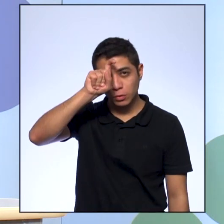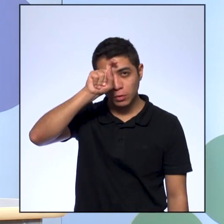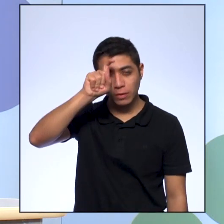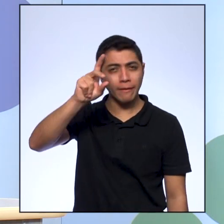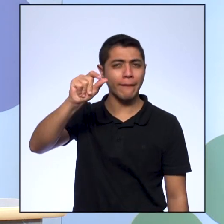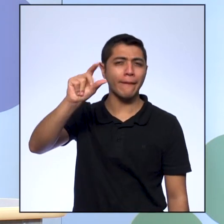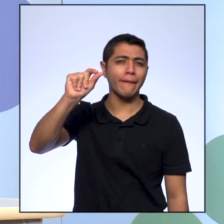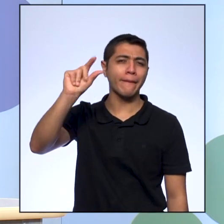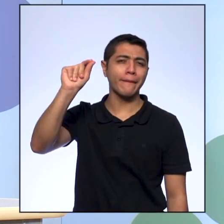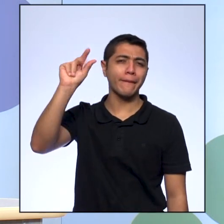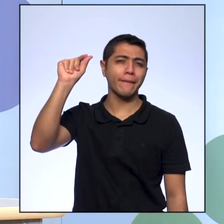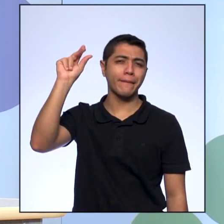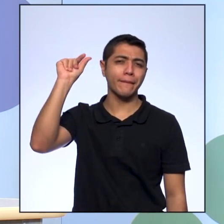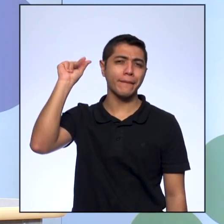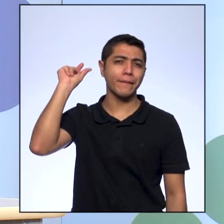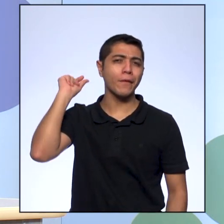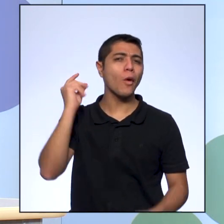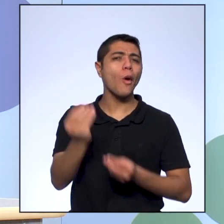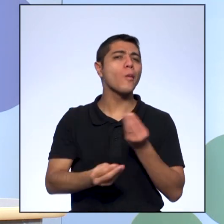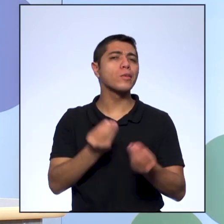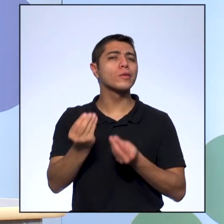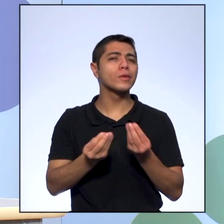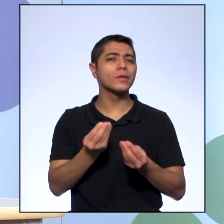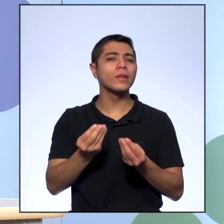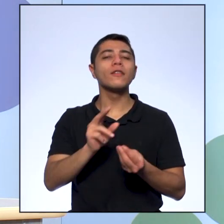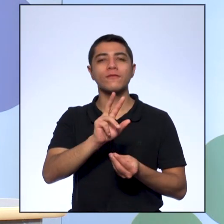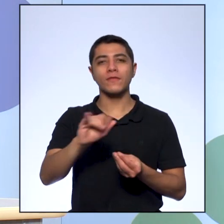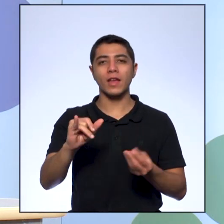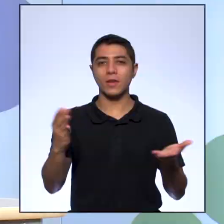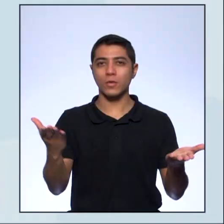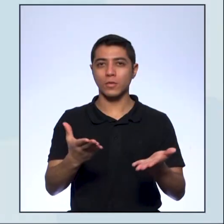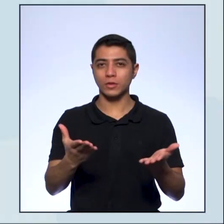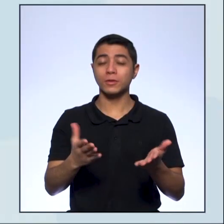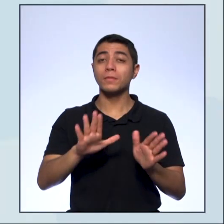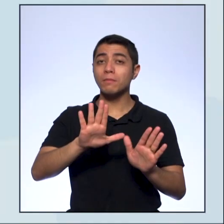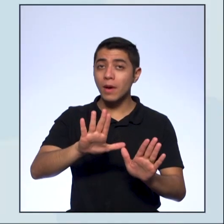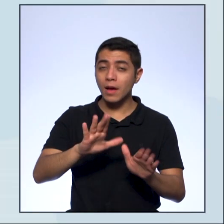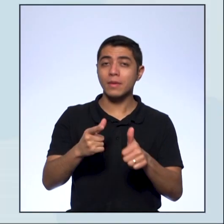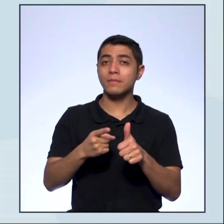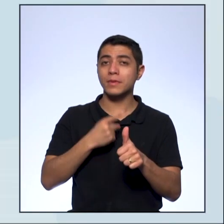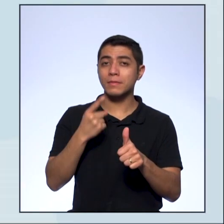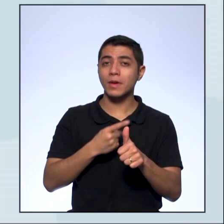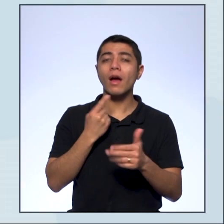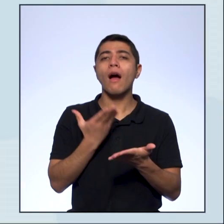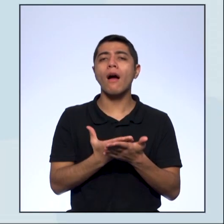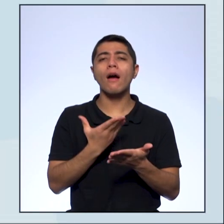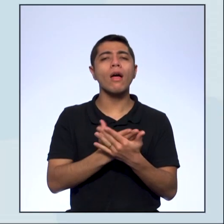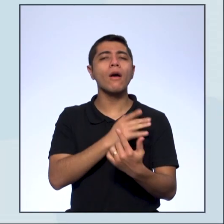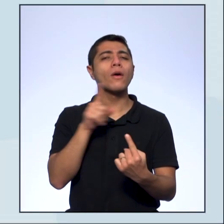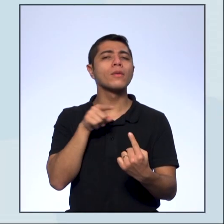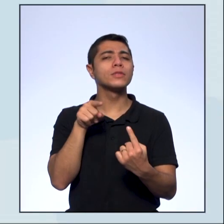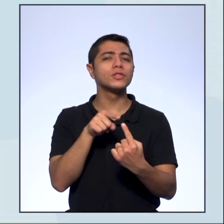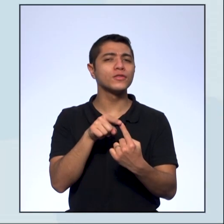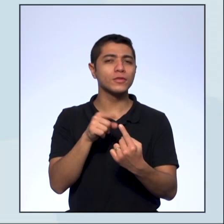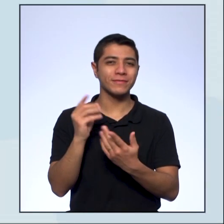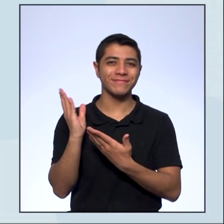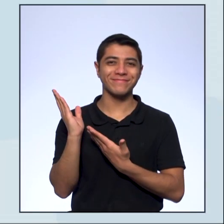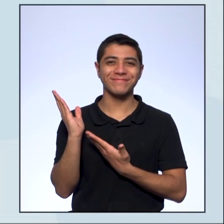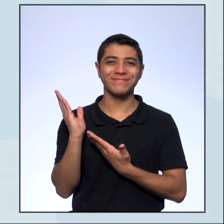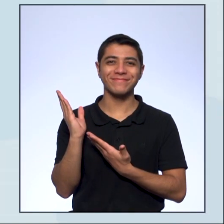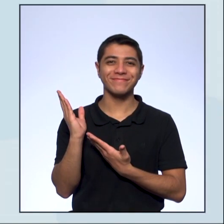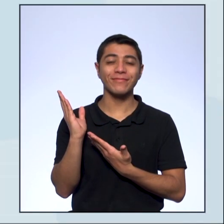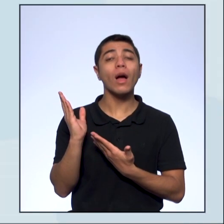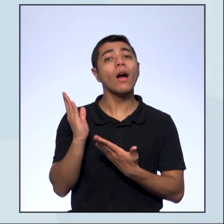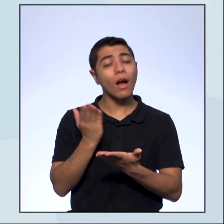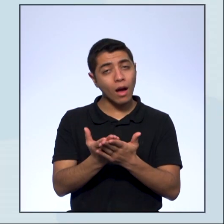civilização egípcia. Vou colocar para vocês o objetivo da aula. Apresentar as características